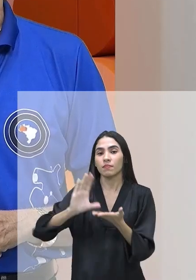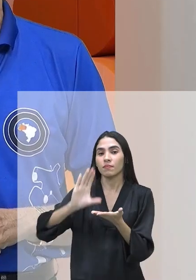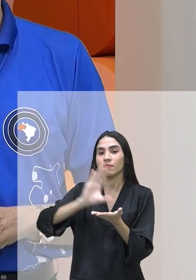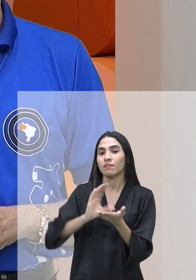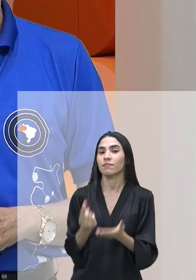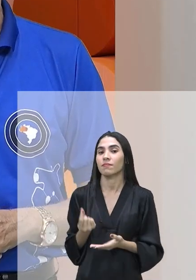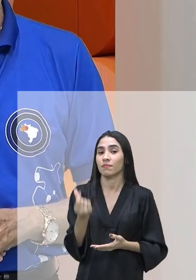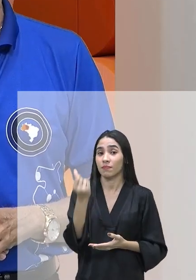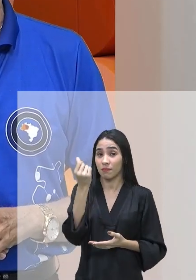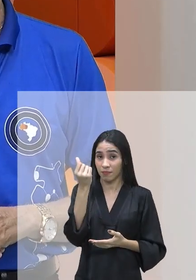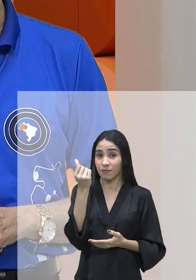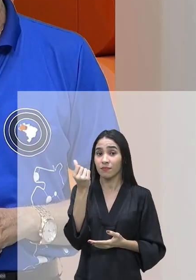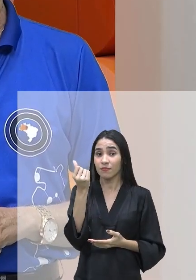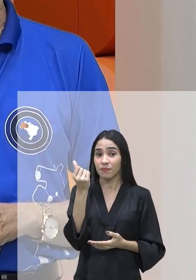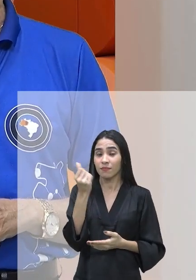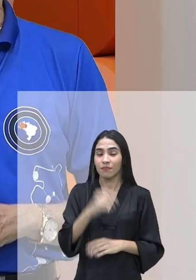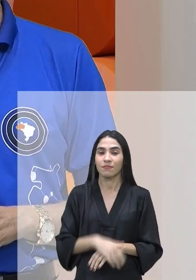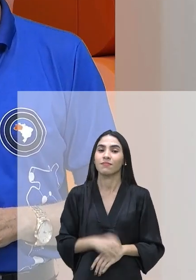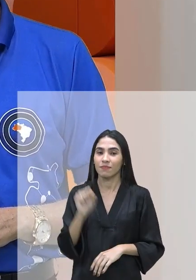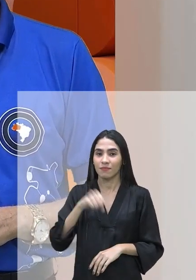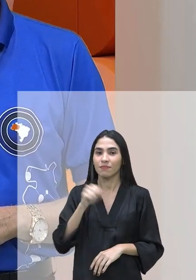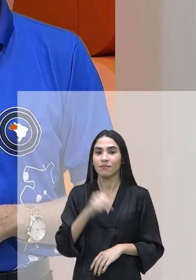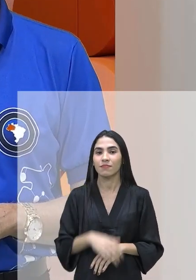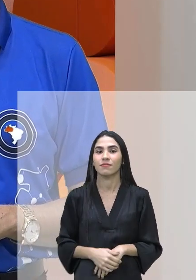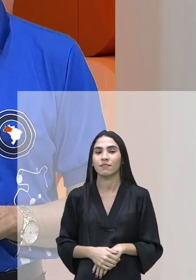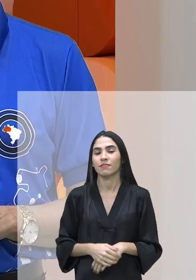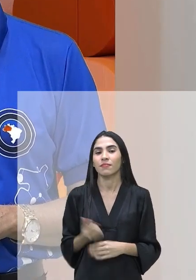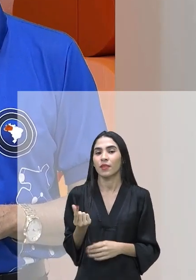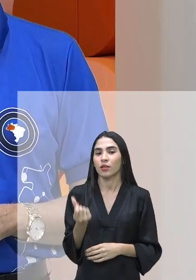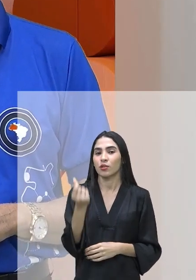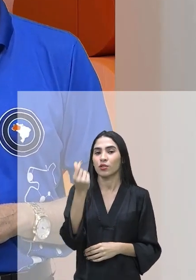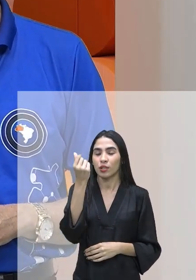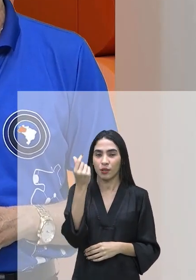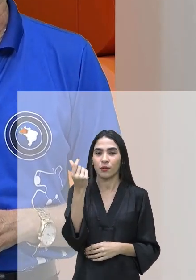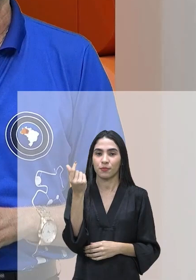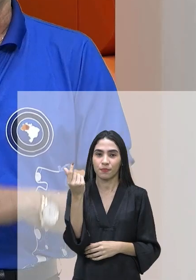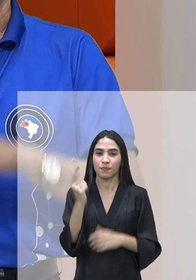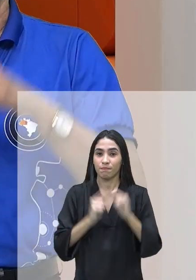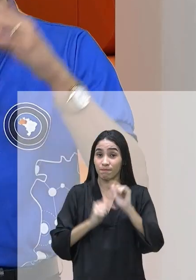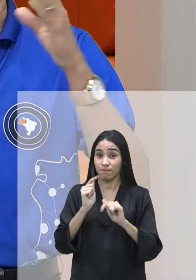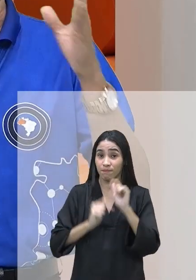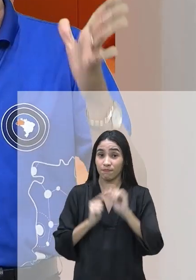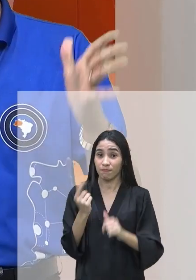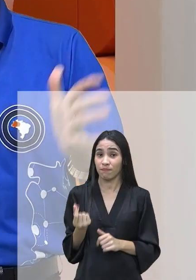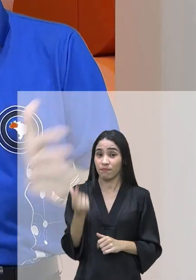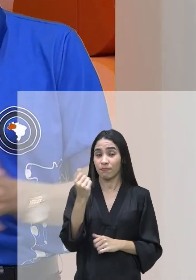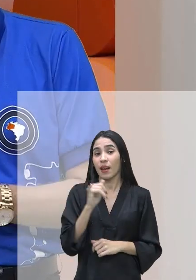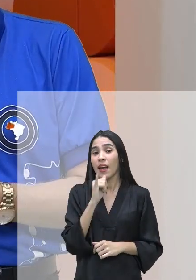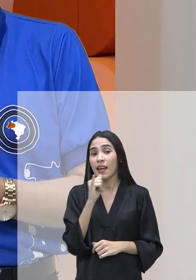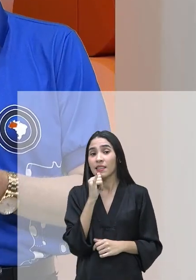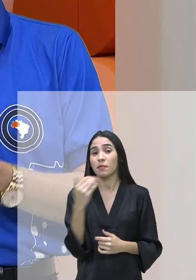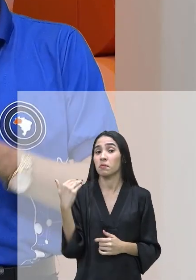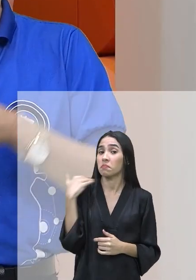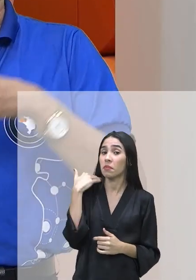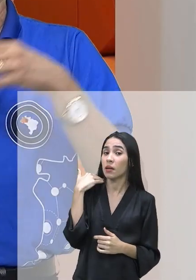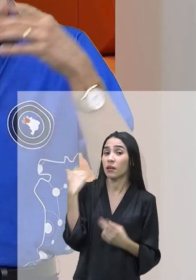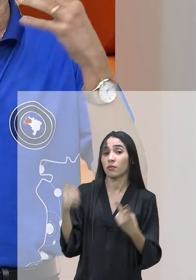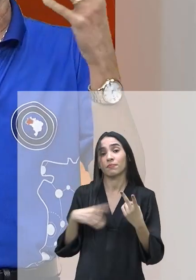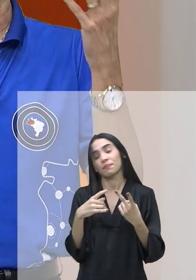recursos financeiros, sim, de bens materiais, como a sua conta